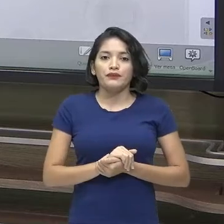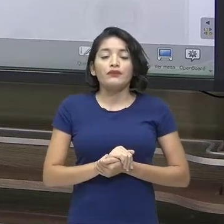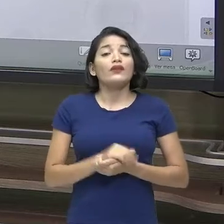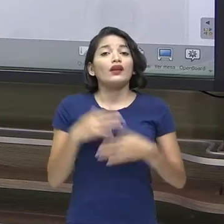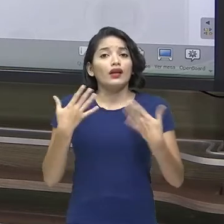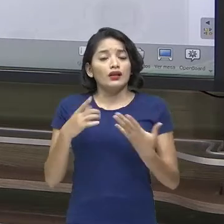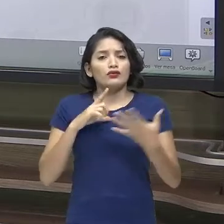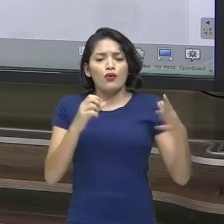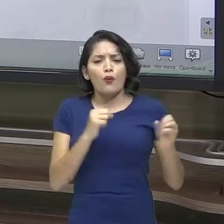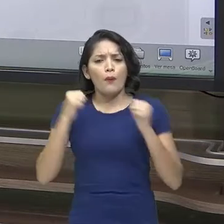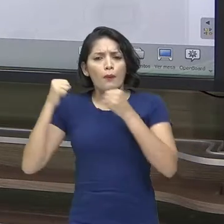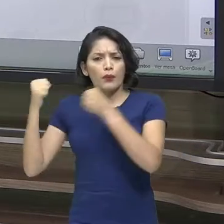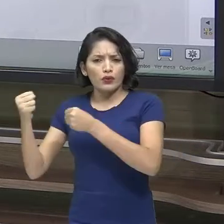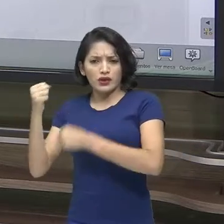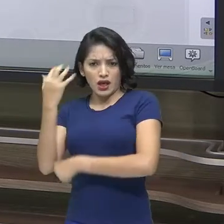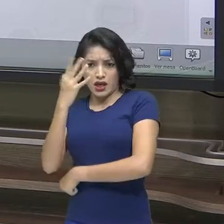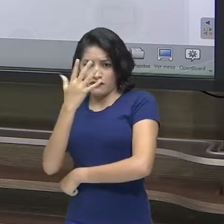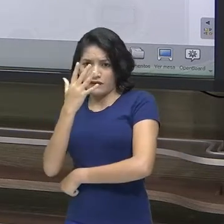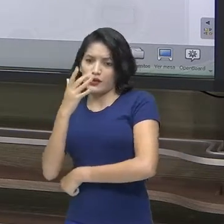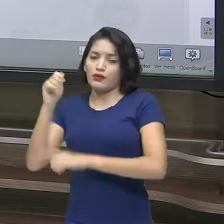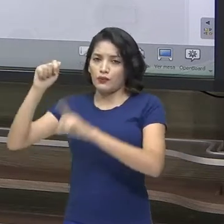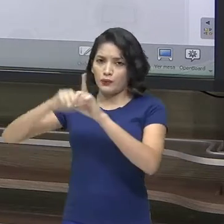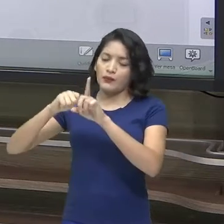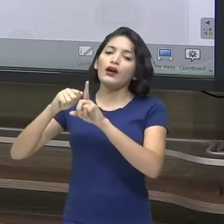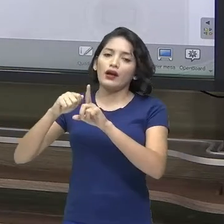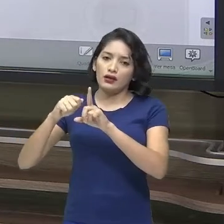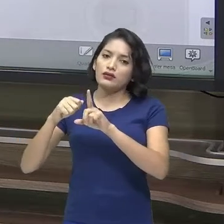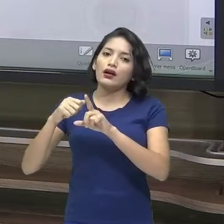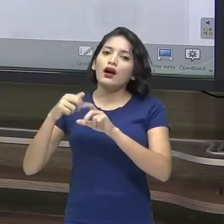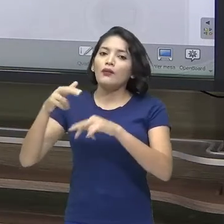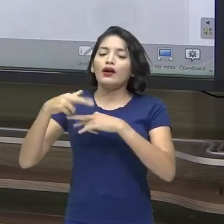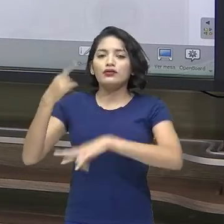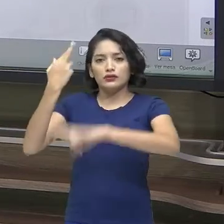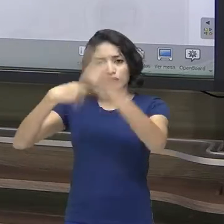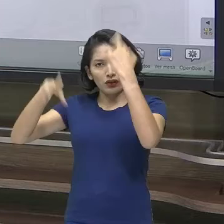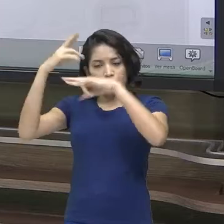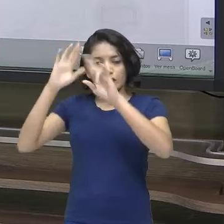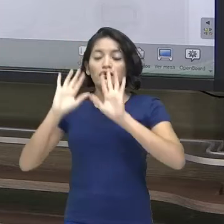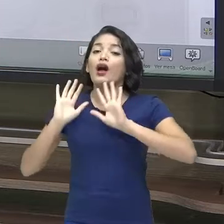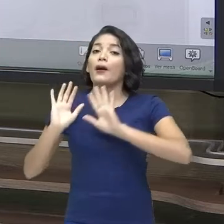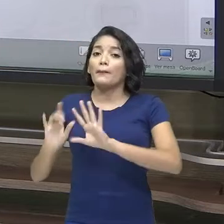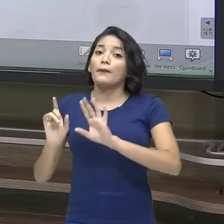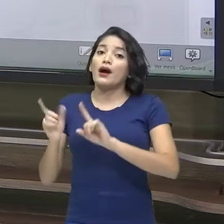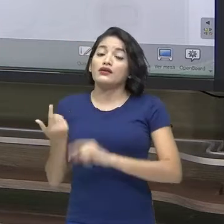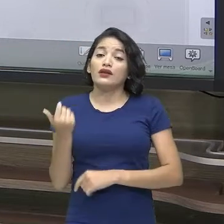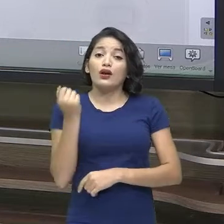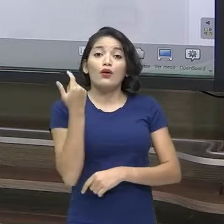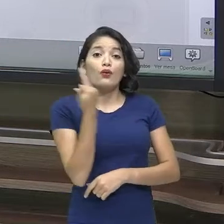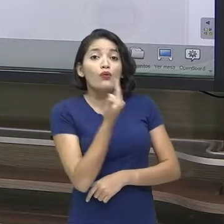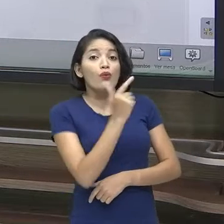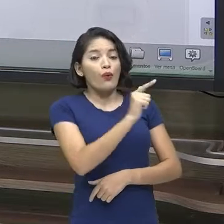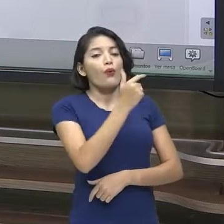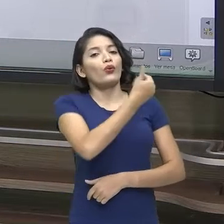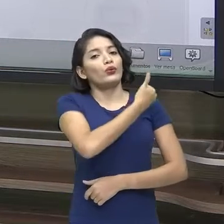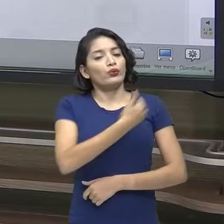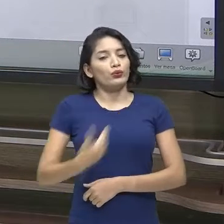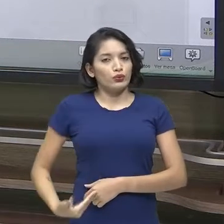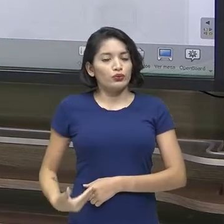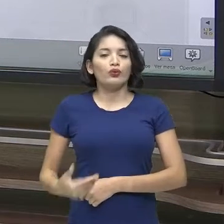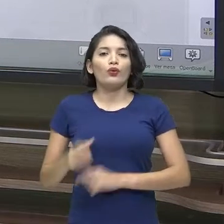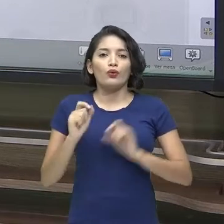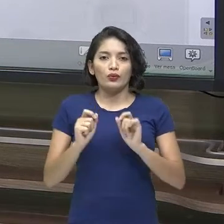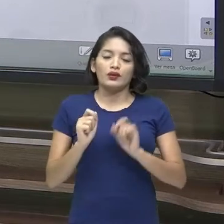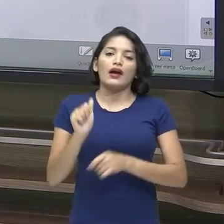tomada do poder, né, pelos revolucionários, mas eu vou ter um governo, naquele momento, de